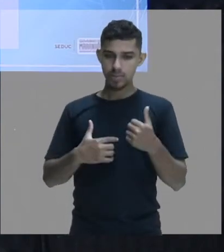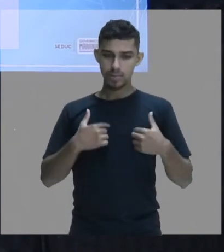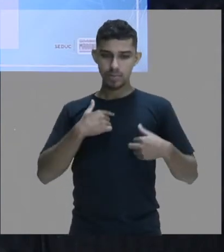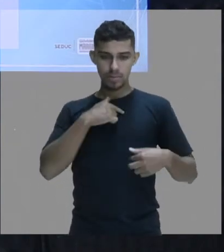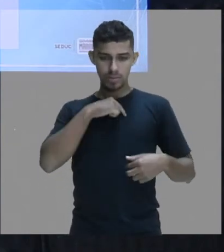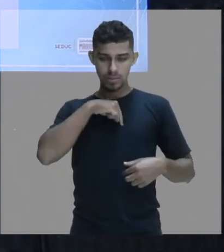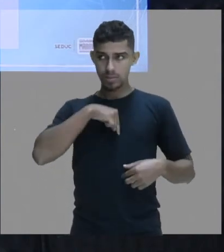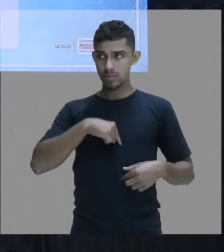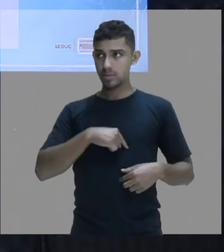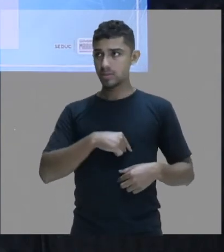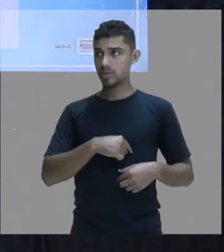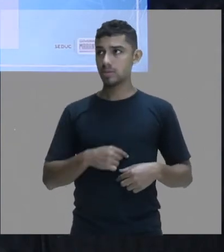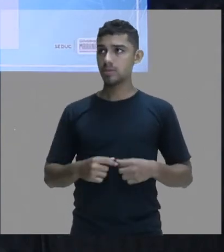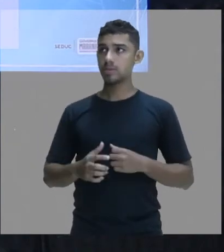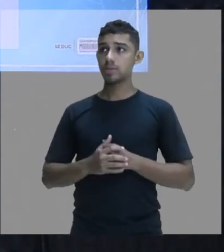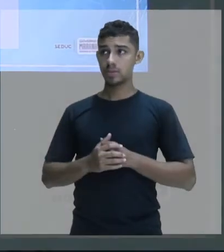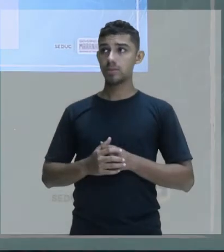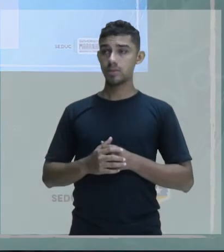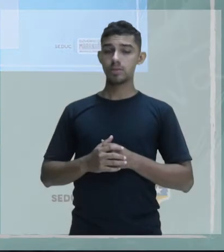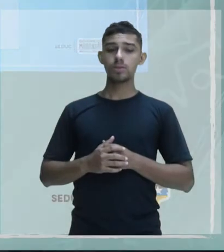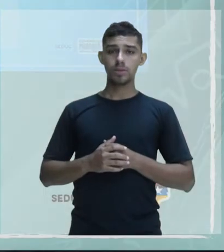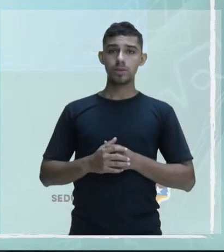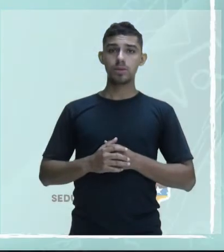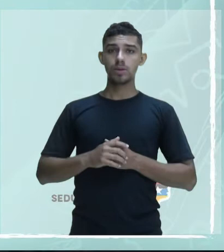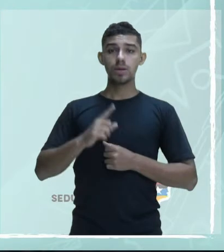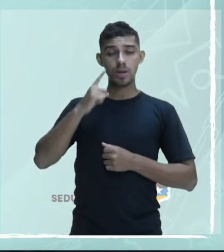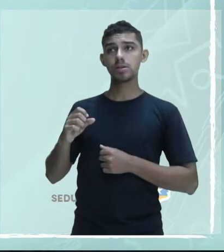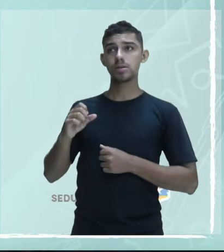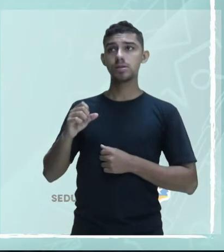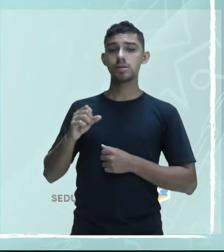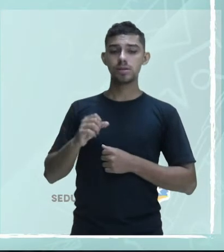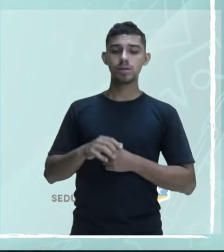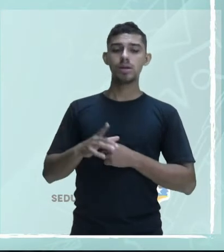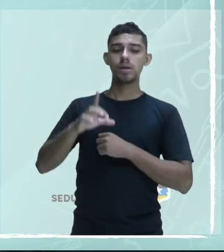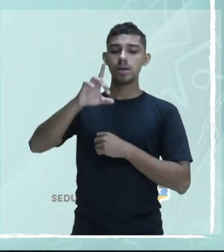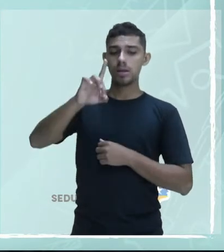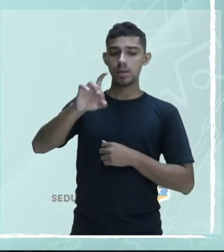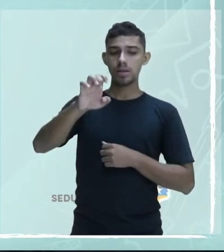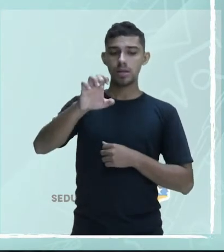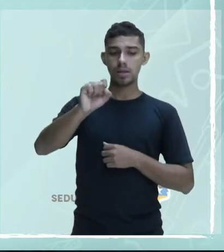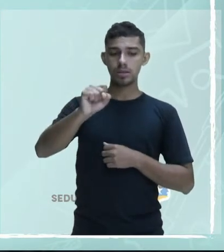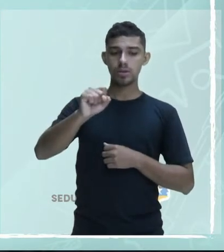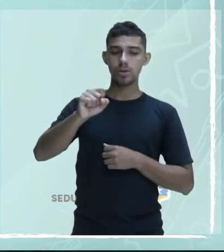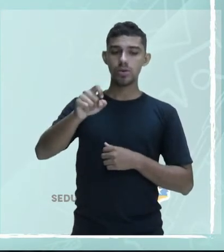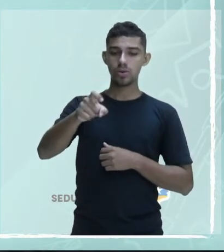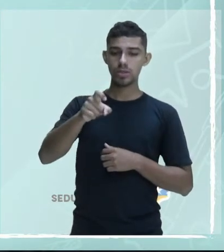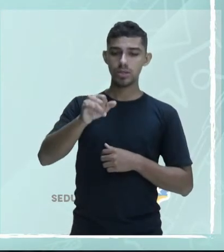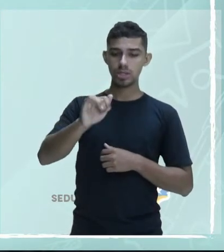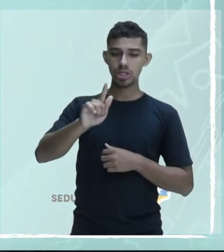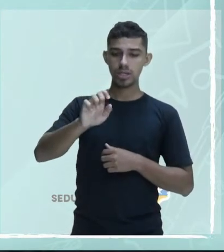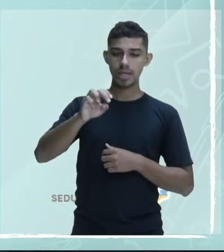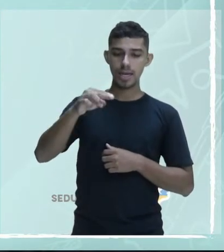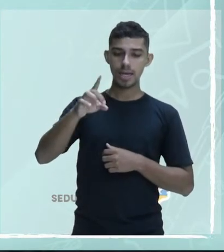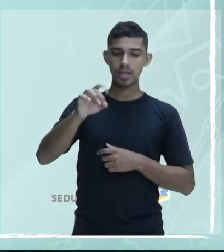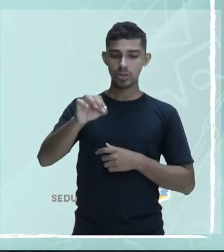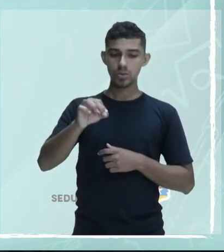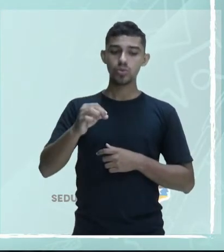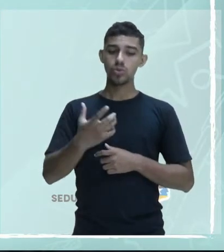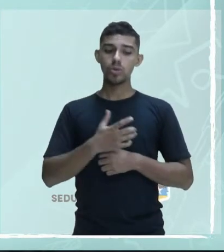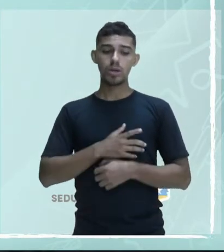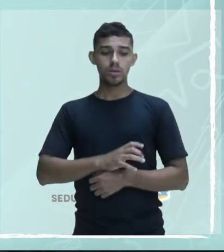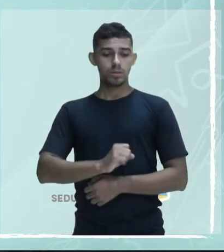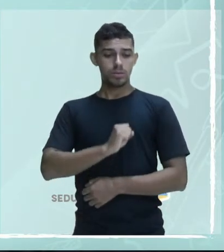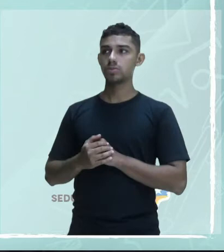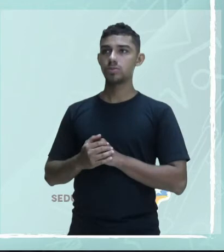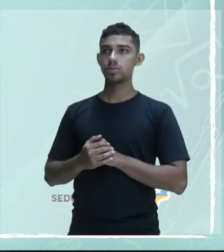átrio direito. O azul que eu já falei para vocês corresponde ao sangue desoxigenado, aquele sangue pobre em oxigênio e rico em